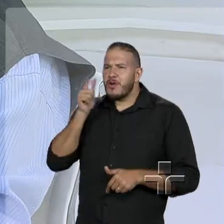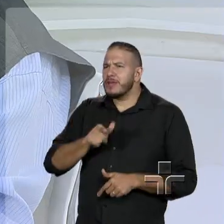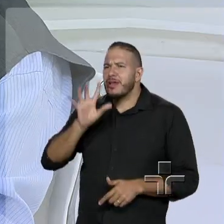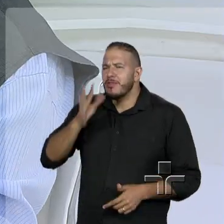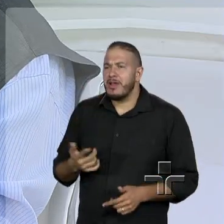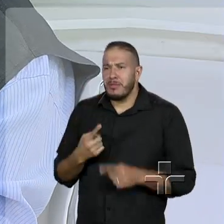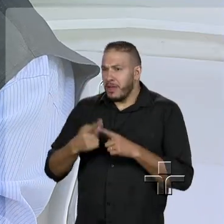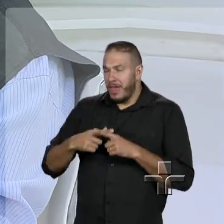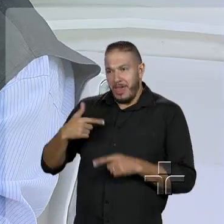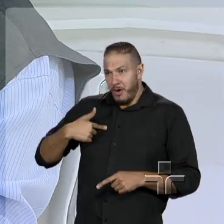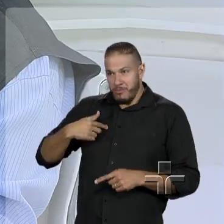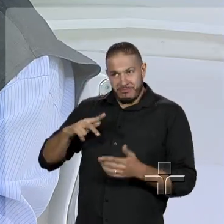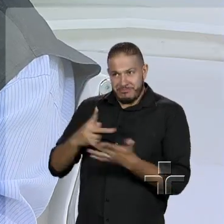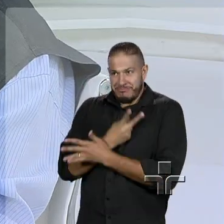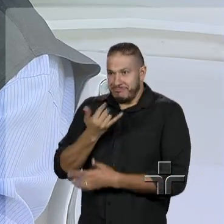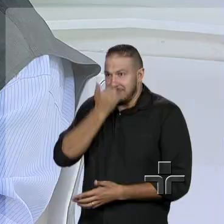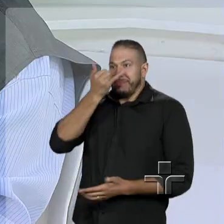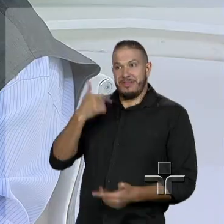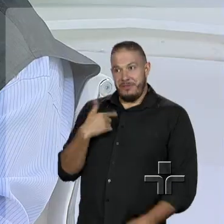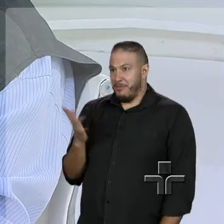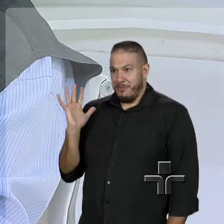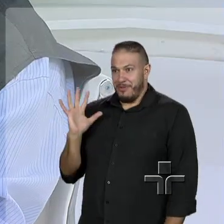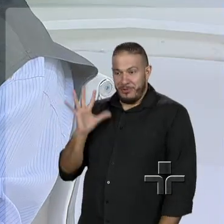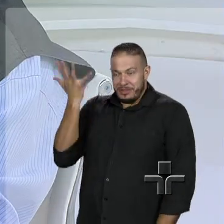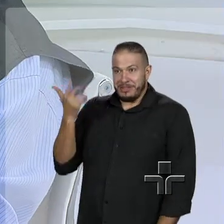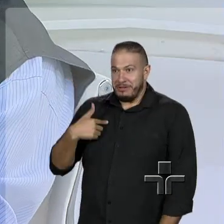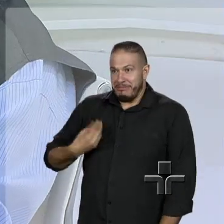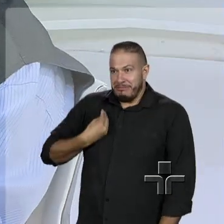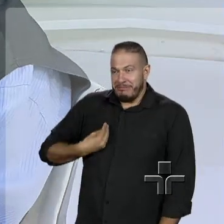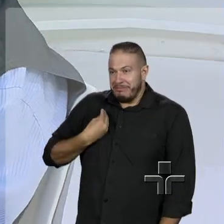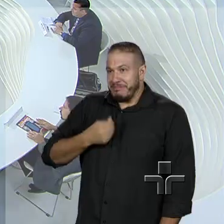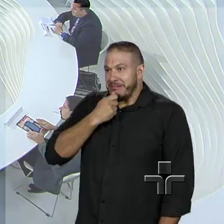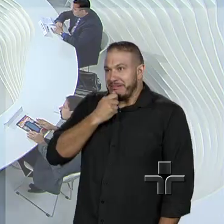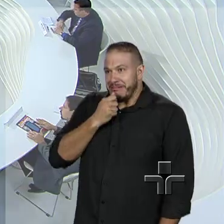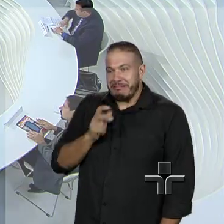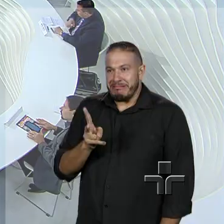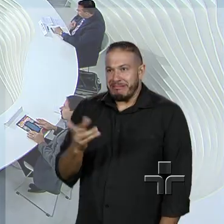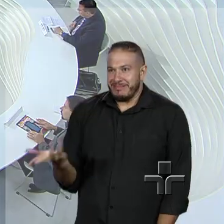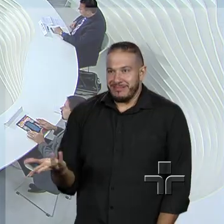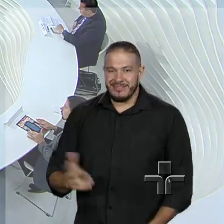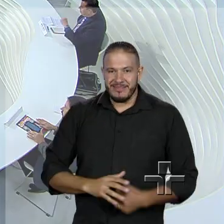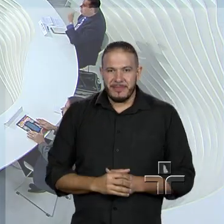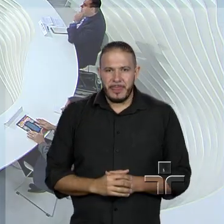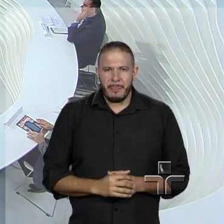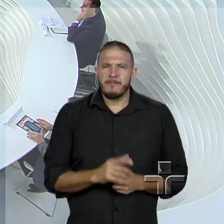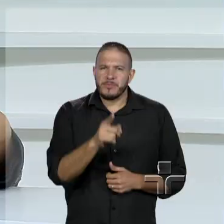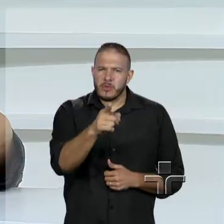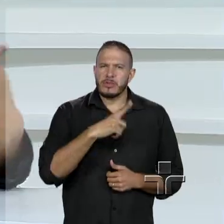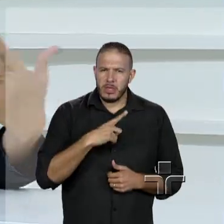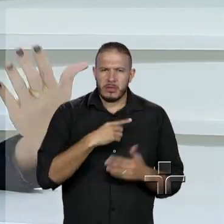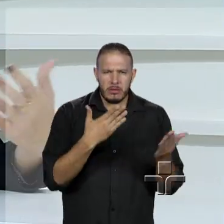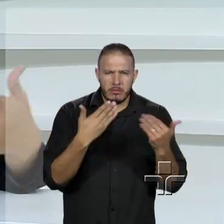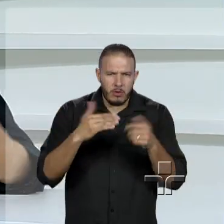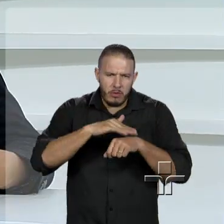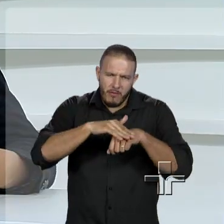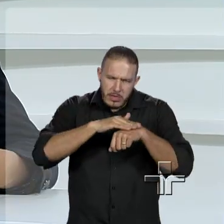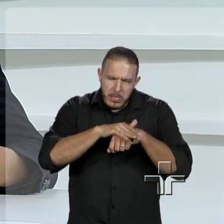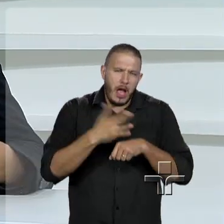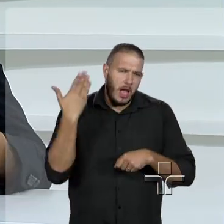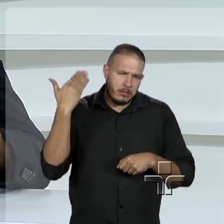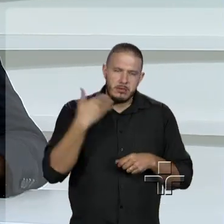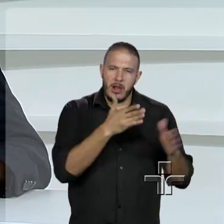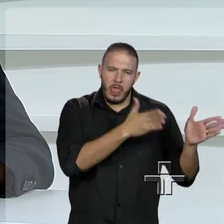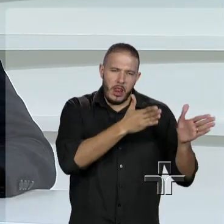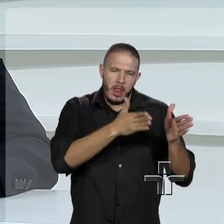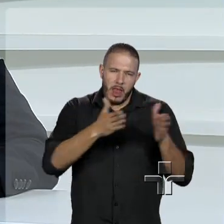Porque eu sou um acidente. Agora, ministro, o senhor tem conversado com todos os governos das últimas décadas.